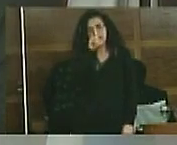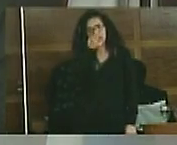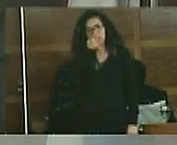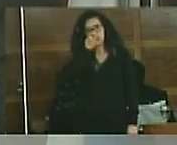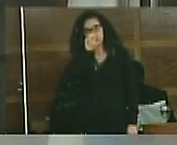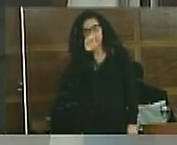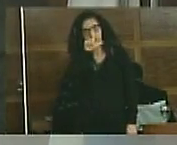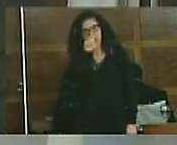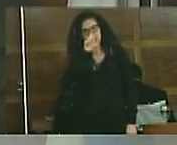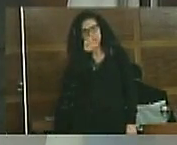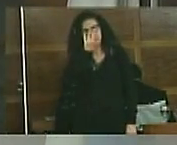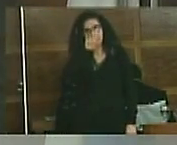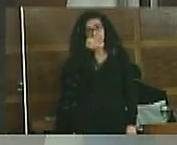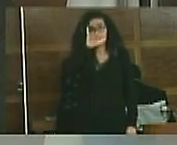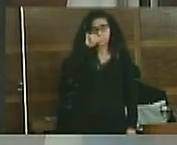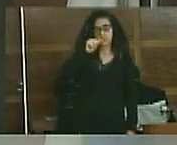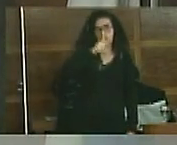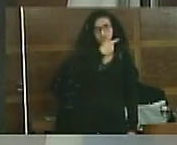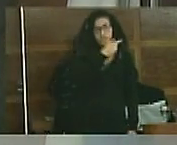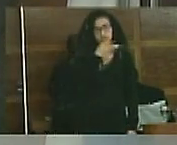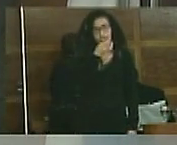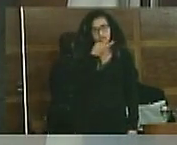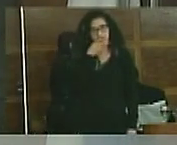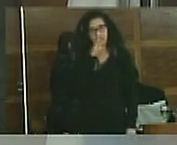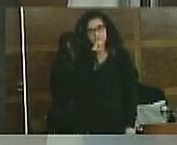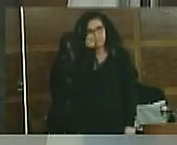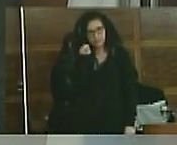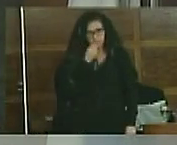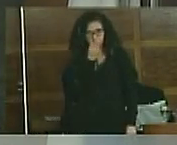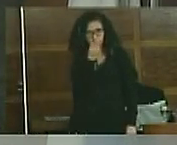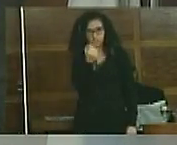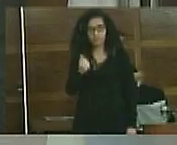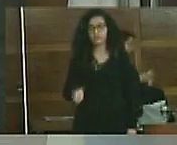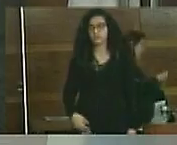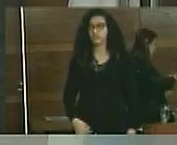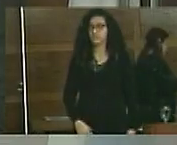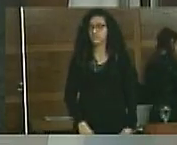Equador, 243 milhões.